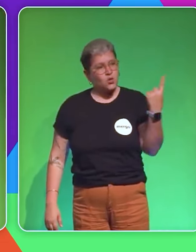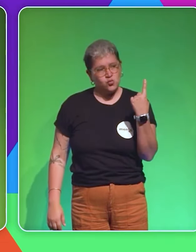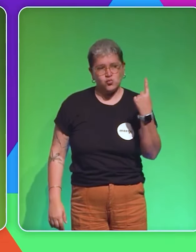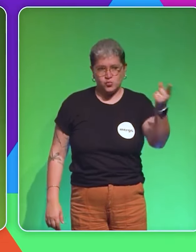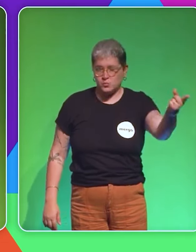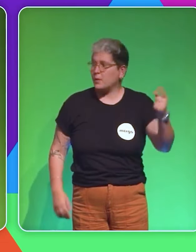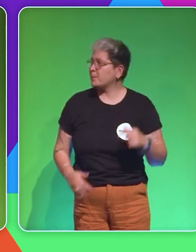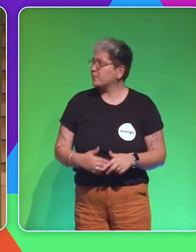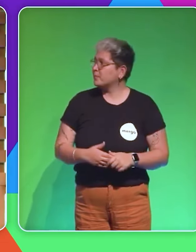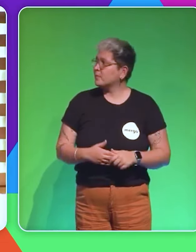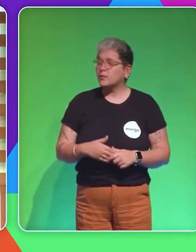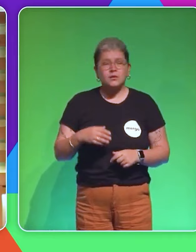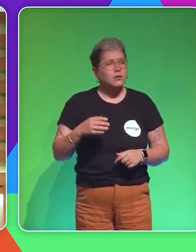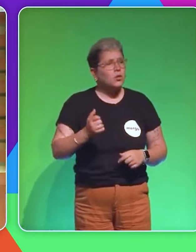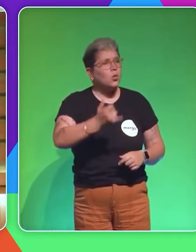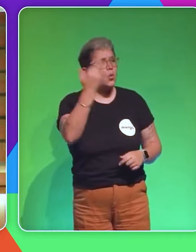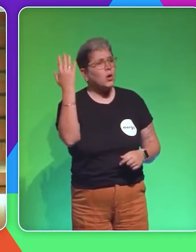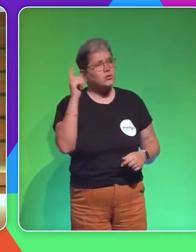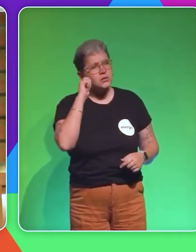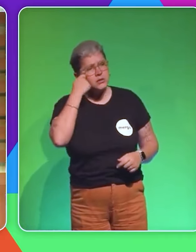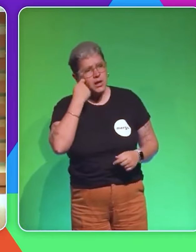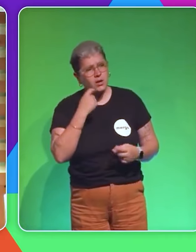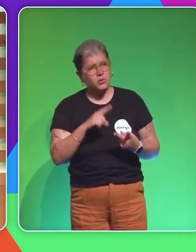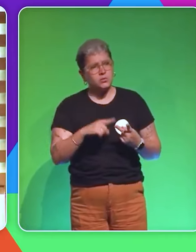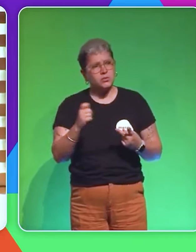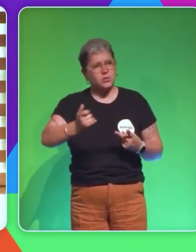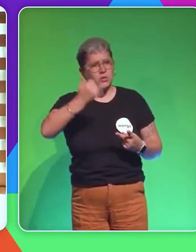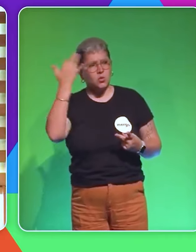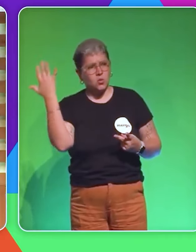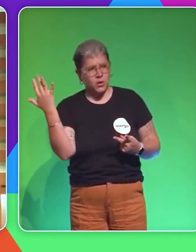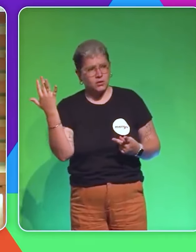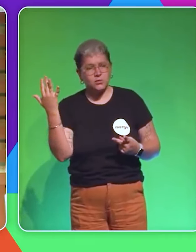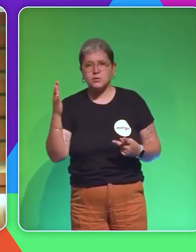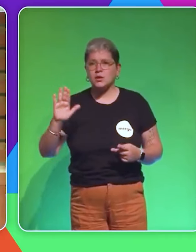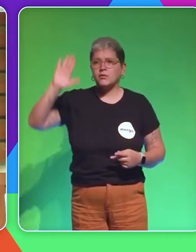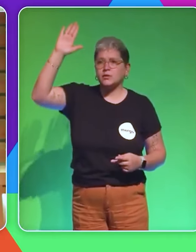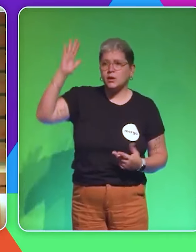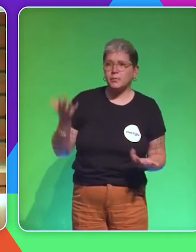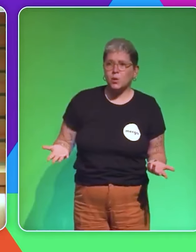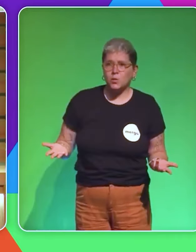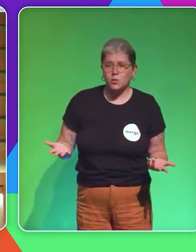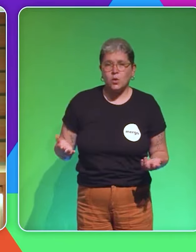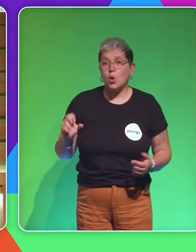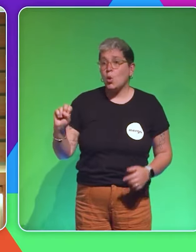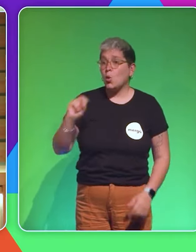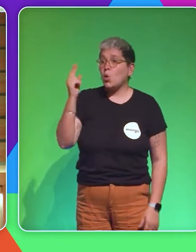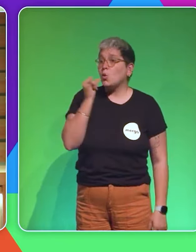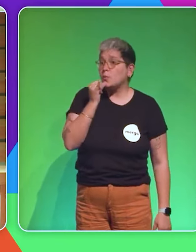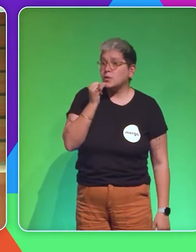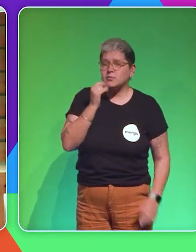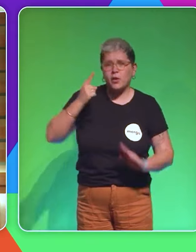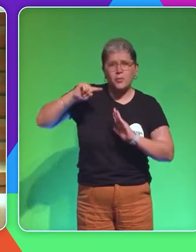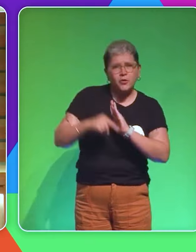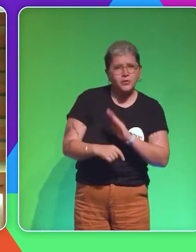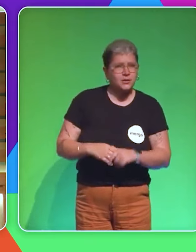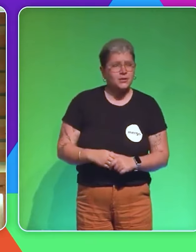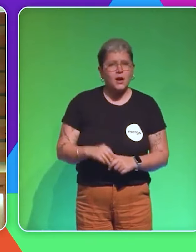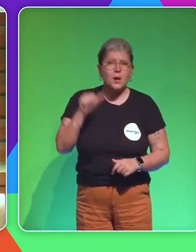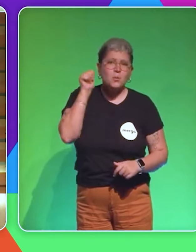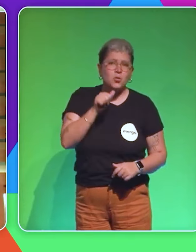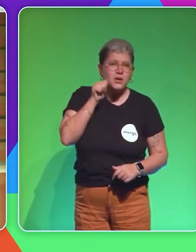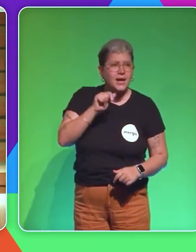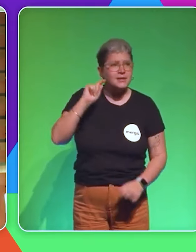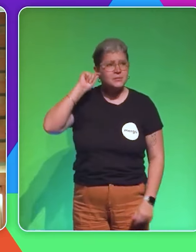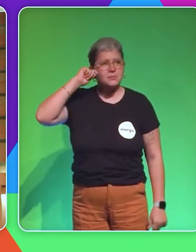nordestina quantos negros quantos pretos né levantaram a ou melhor vamos aprofundar quantas mulheres